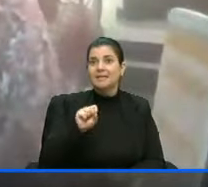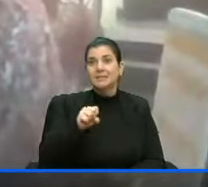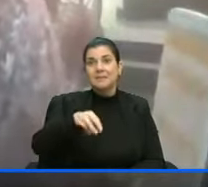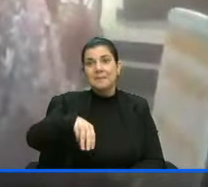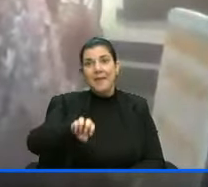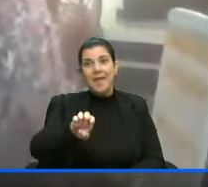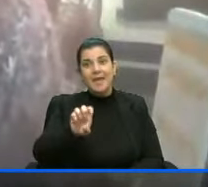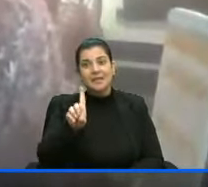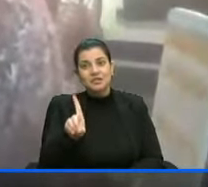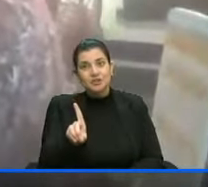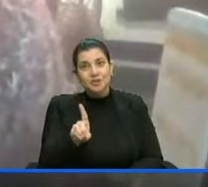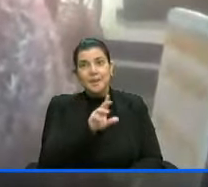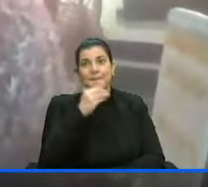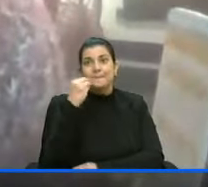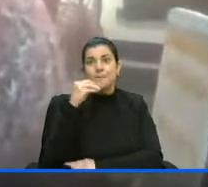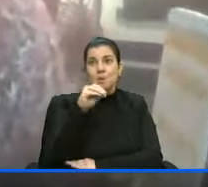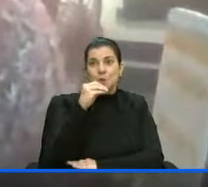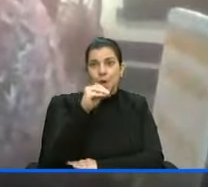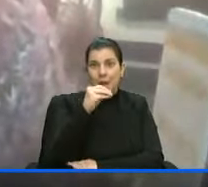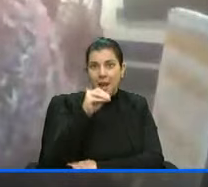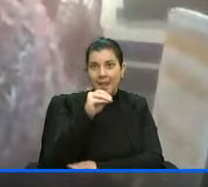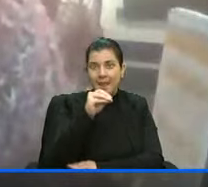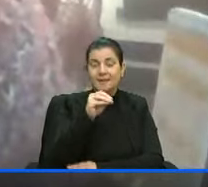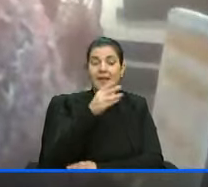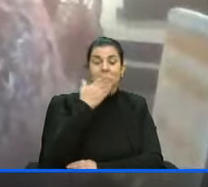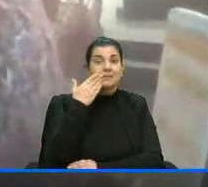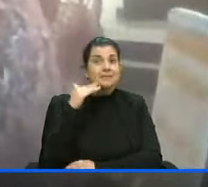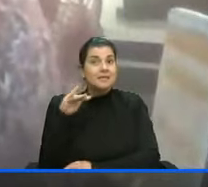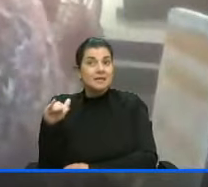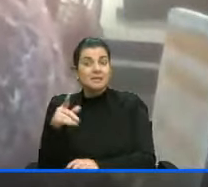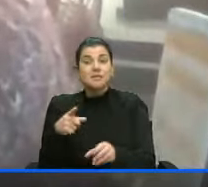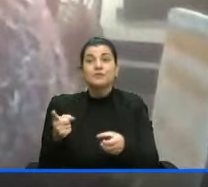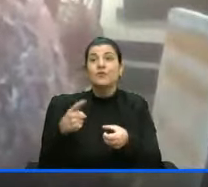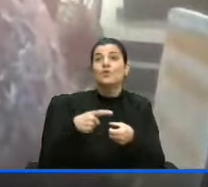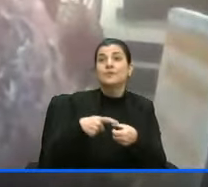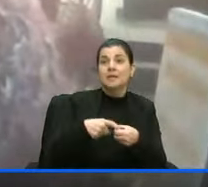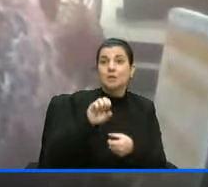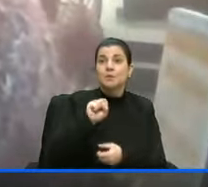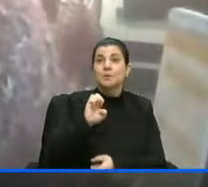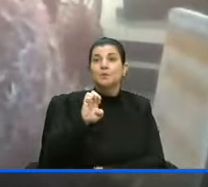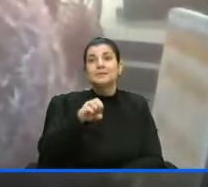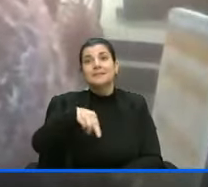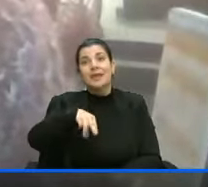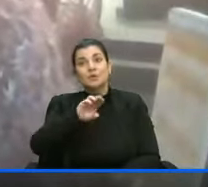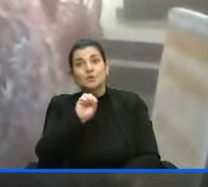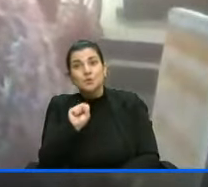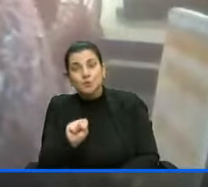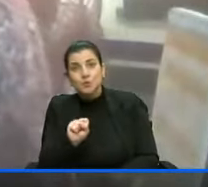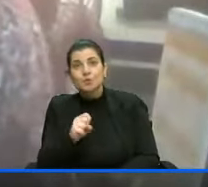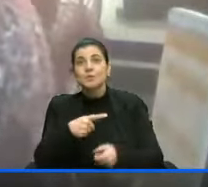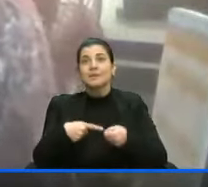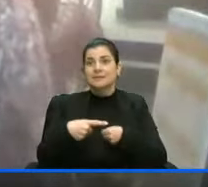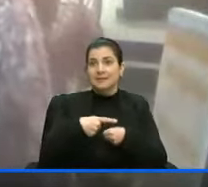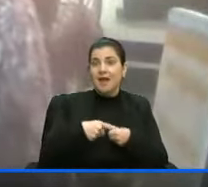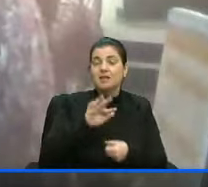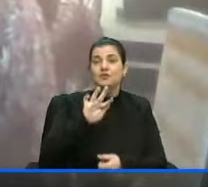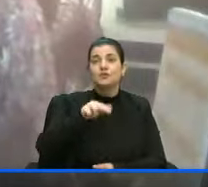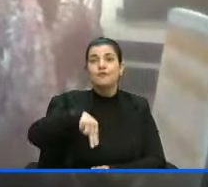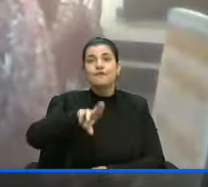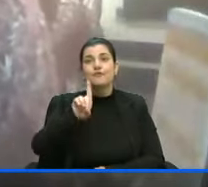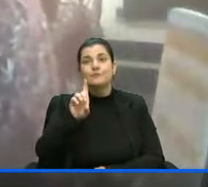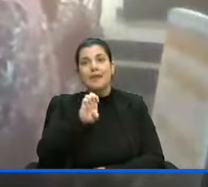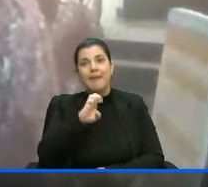Alegre, essas crianças contando para o censo de Porto Alegre, da cidade, para o Fundeb da cidade.